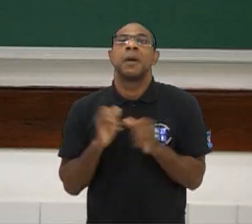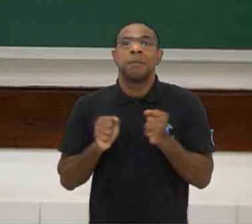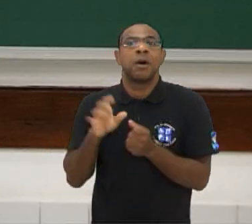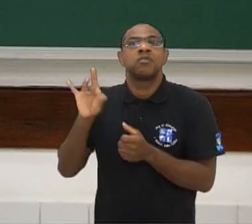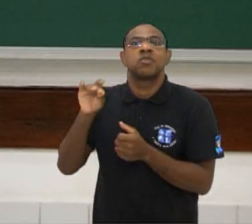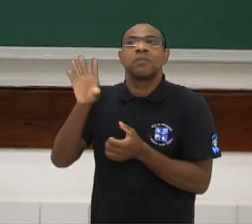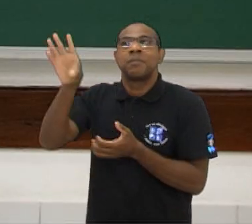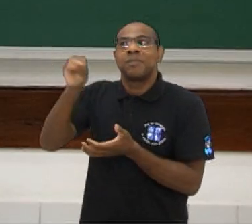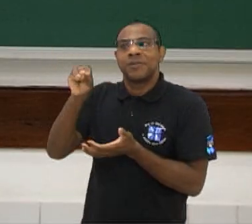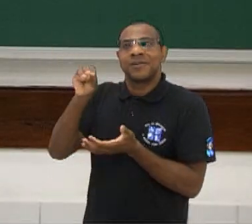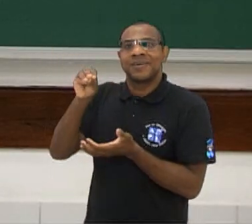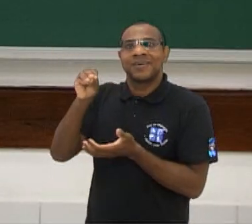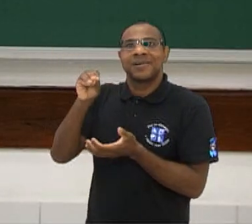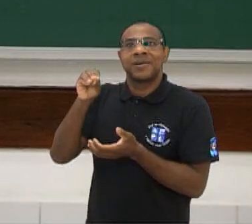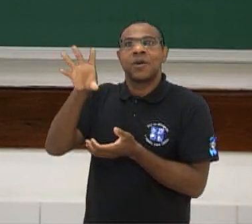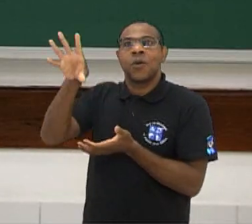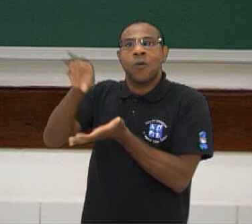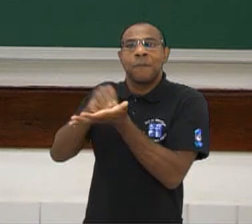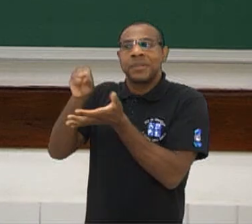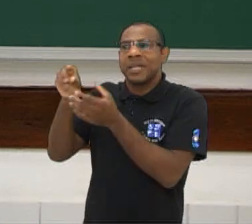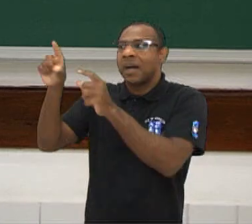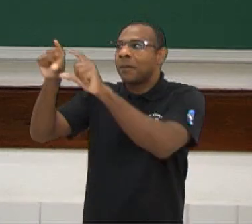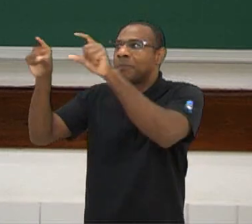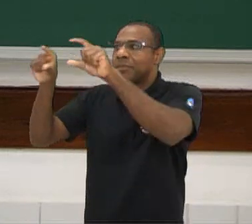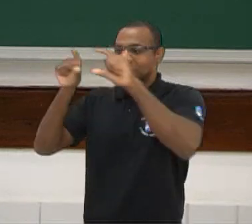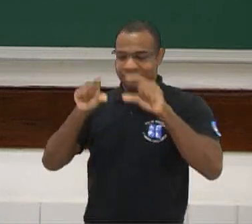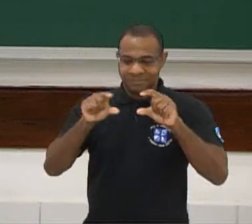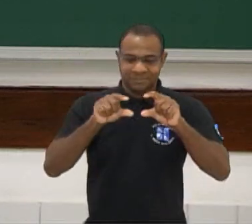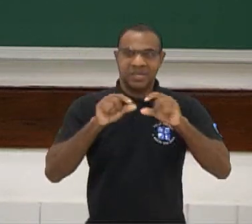que envolveu aquela situação.